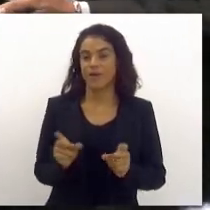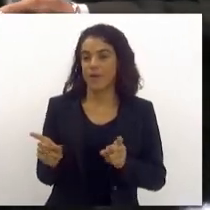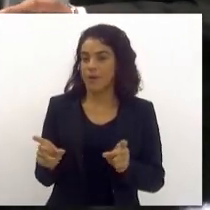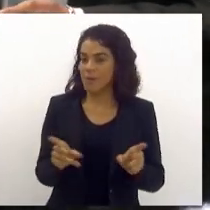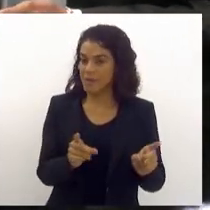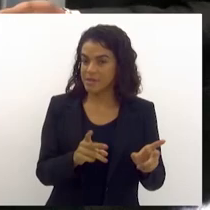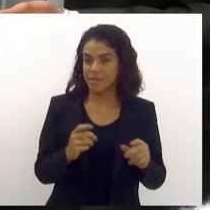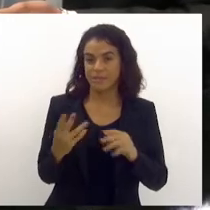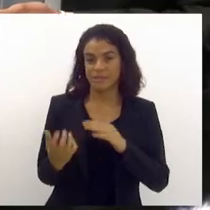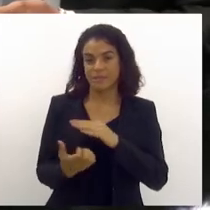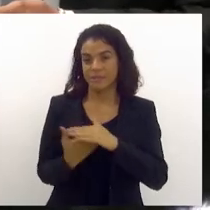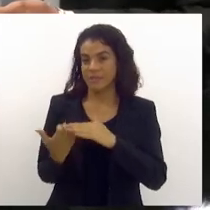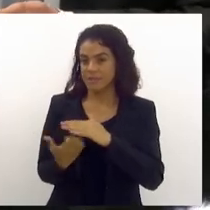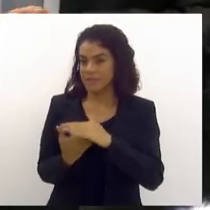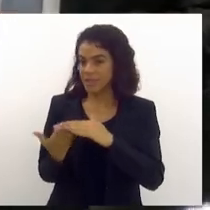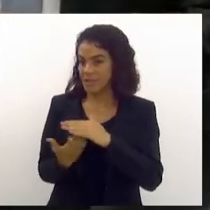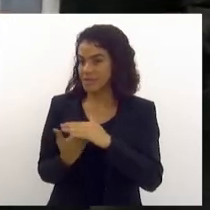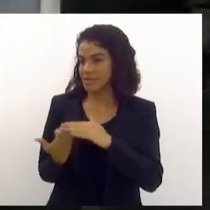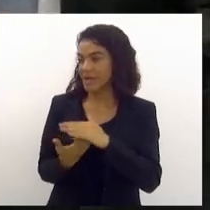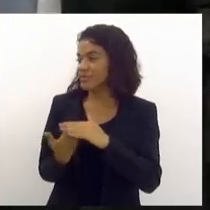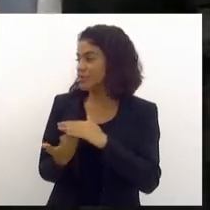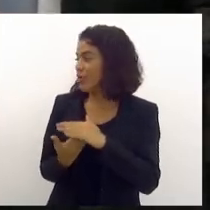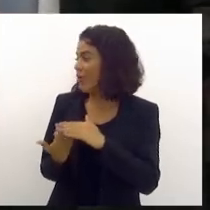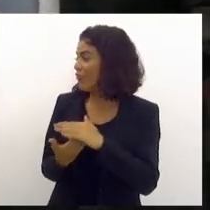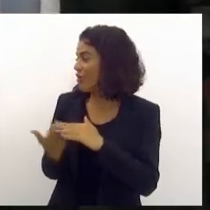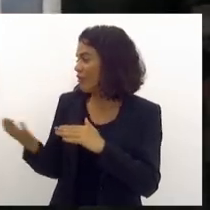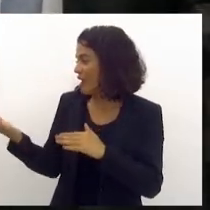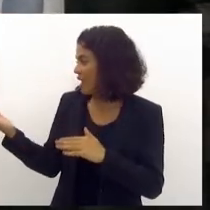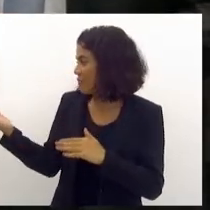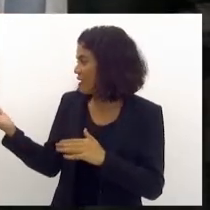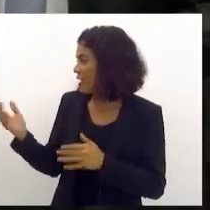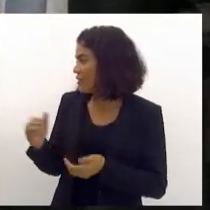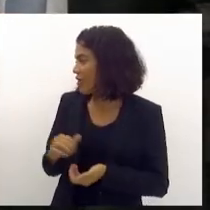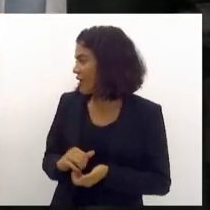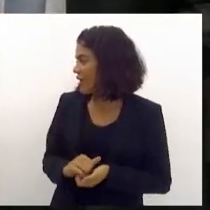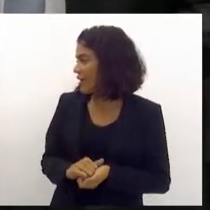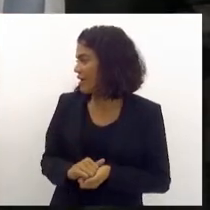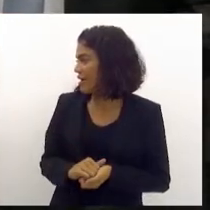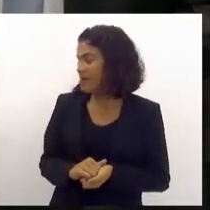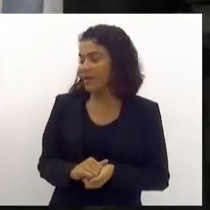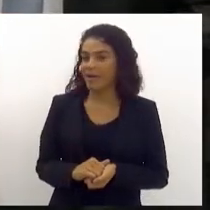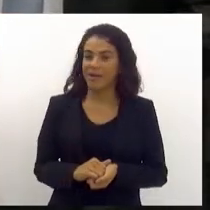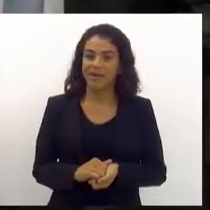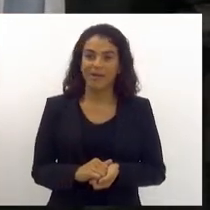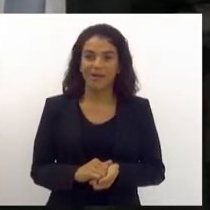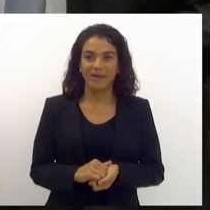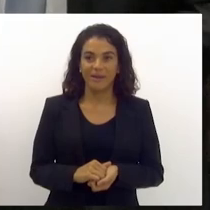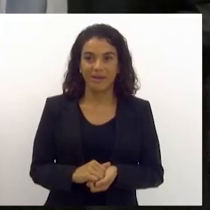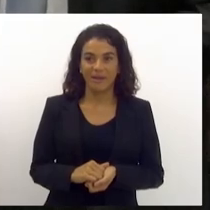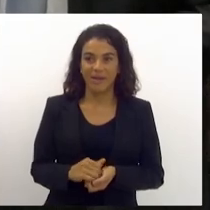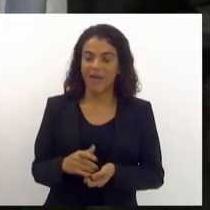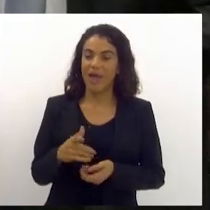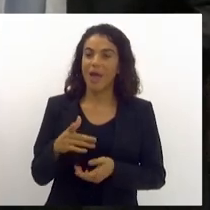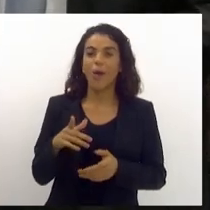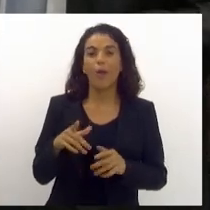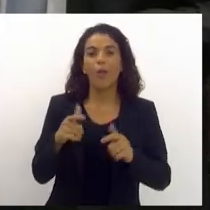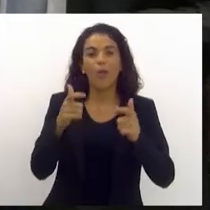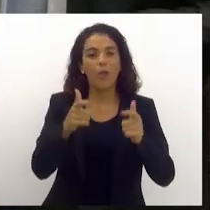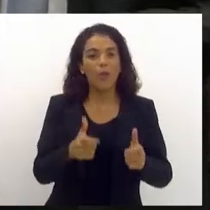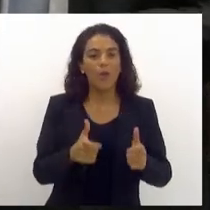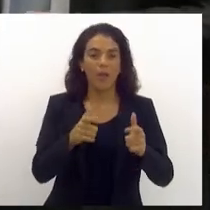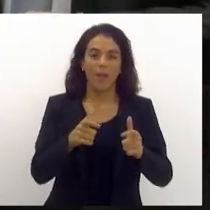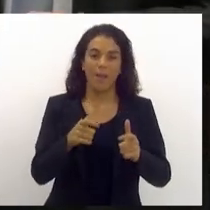a empresários, e já tem todo o levantamento. Sabe onde os garotinhos estão? Parque das